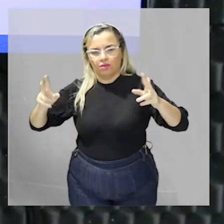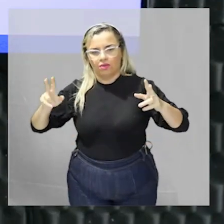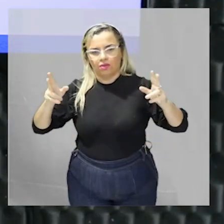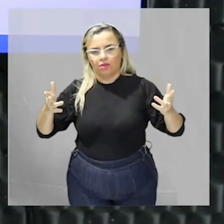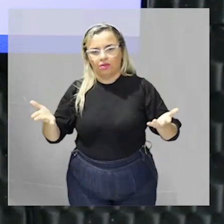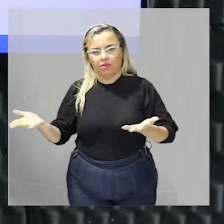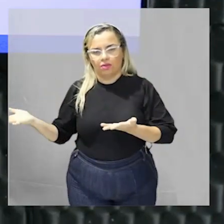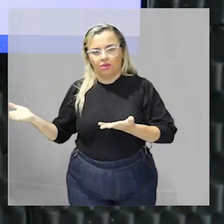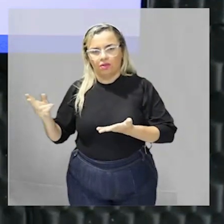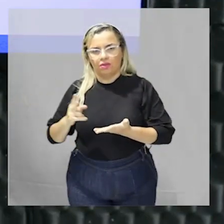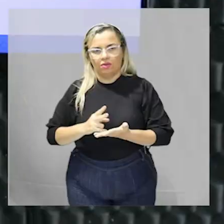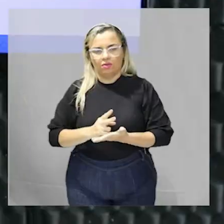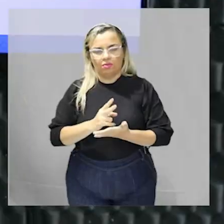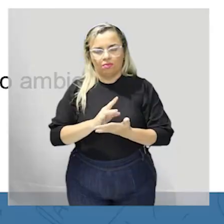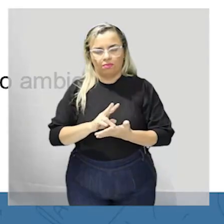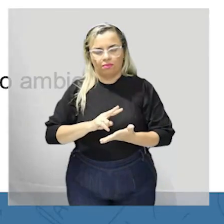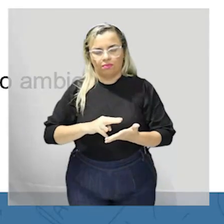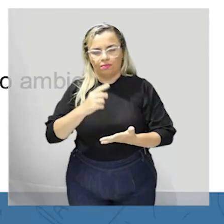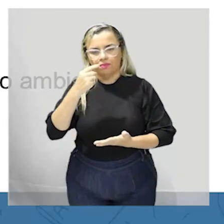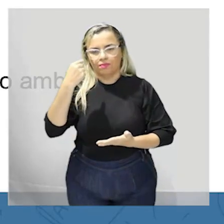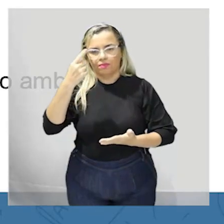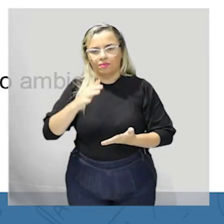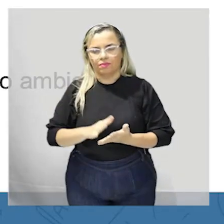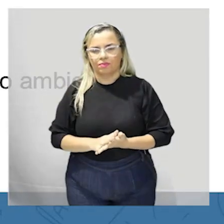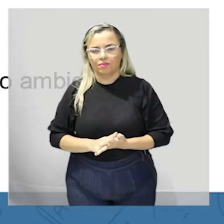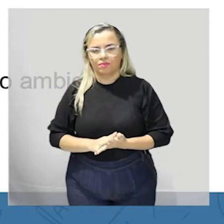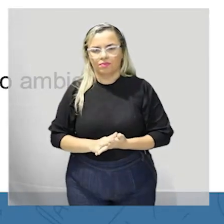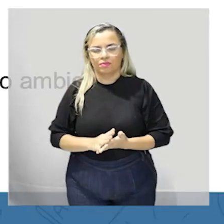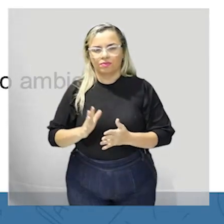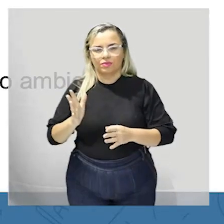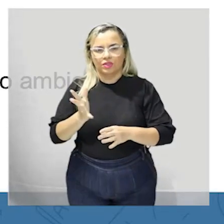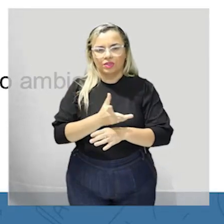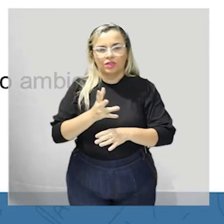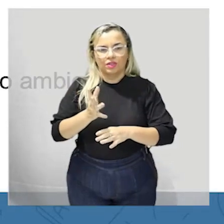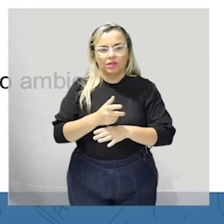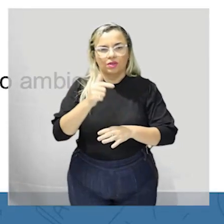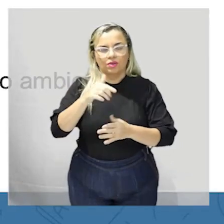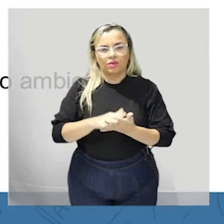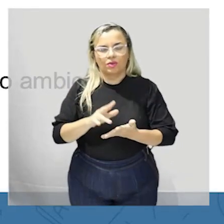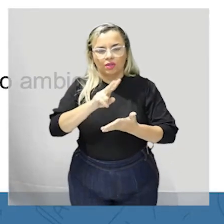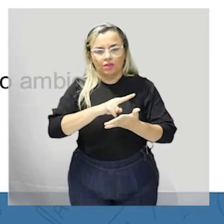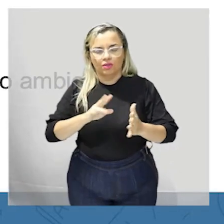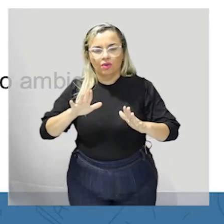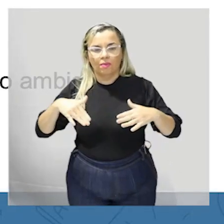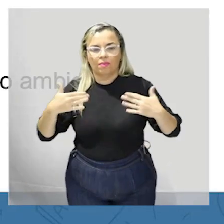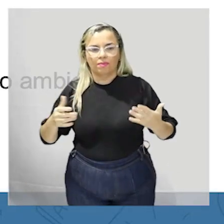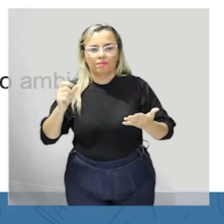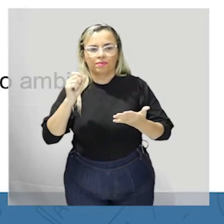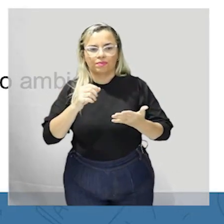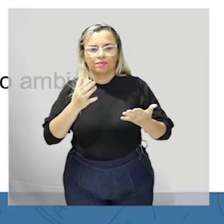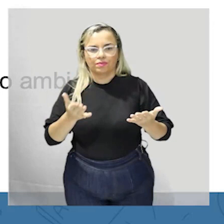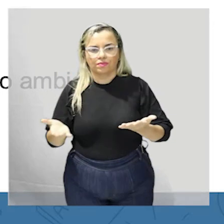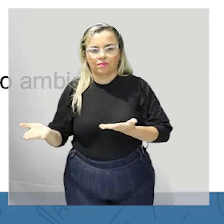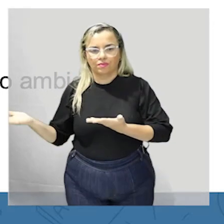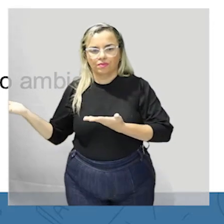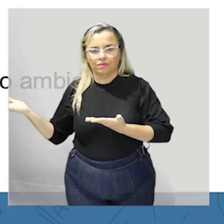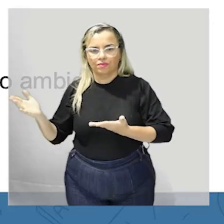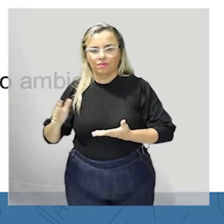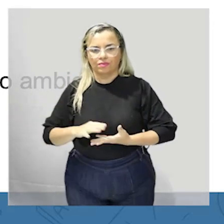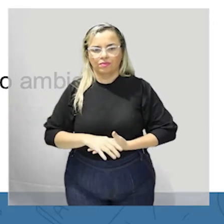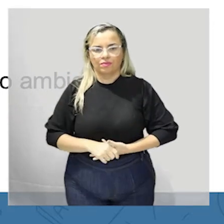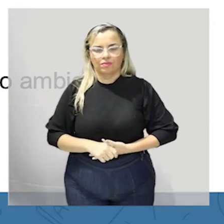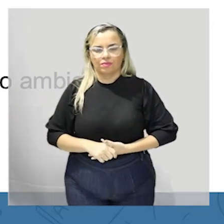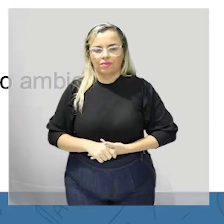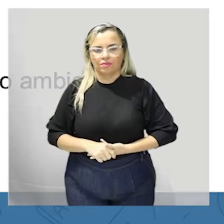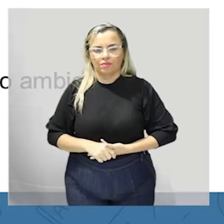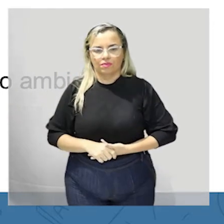echémosle la mano convoca o leitor para... Onde é que está essa expressão? Bem aqui, ó, que eu nem li. Echémosle la